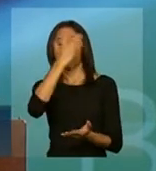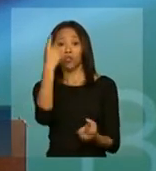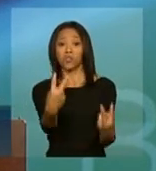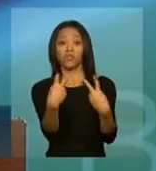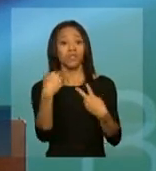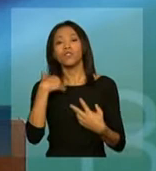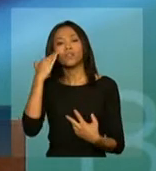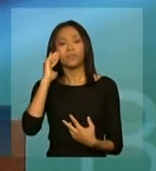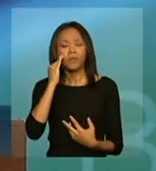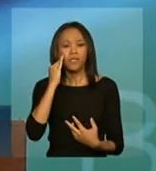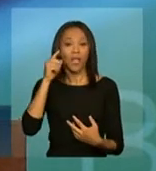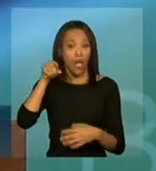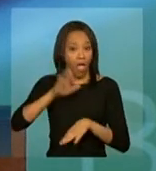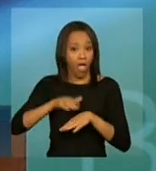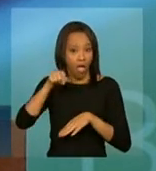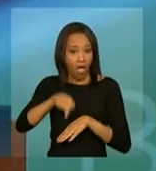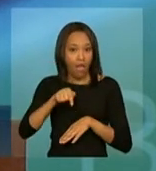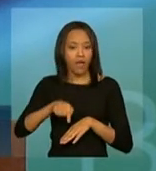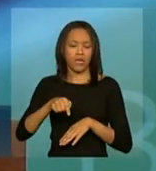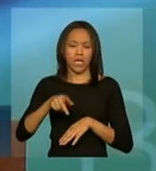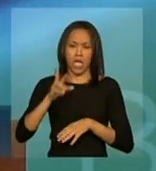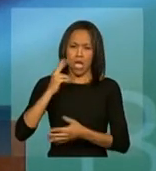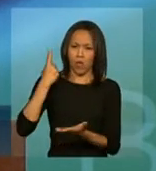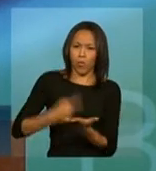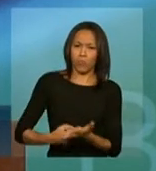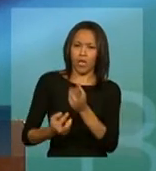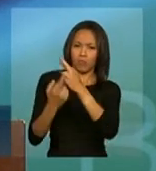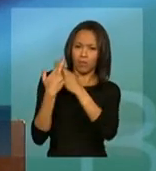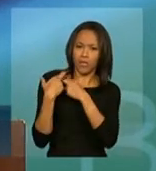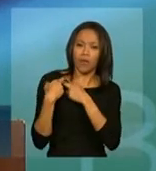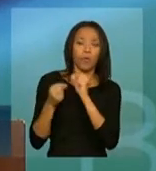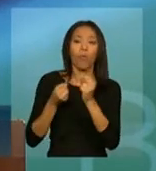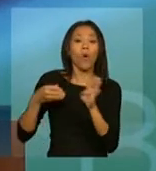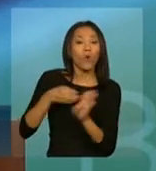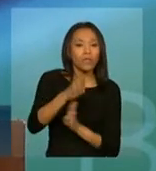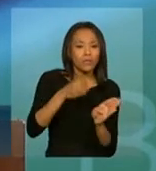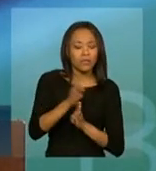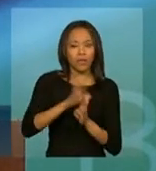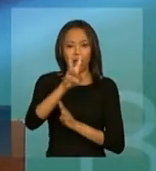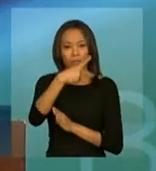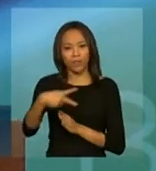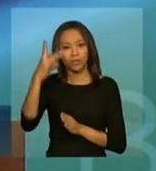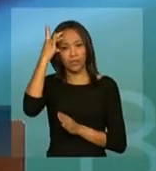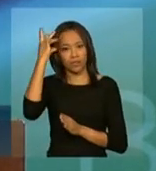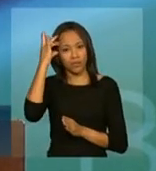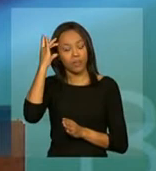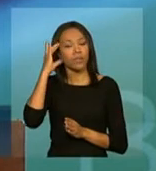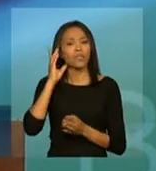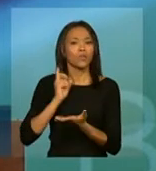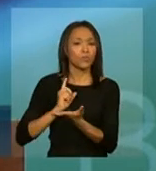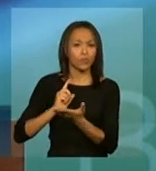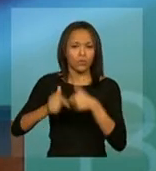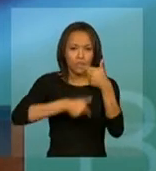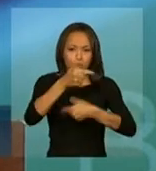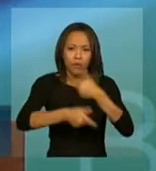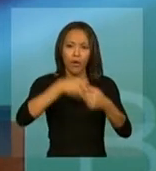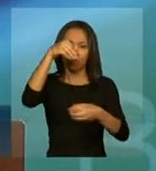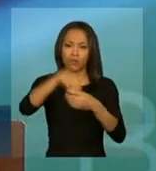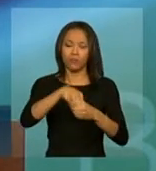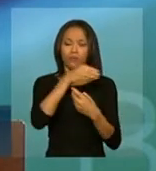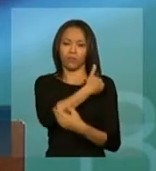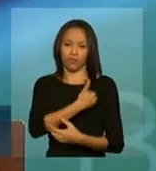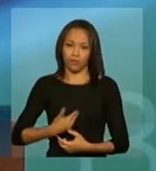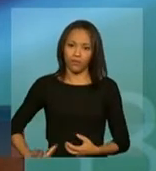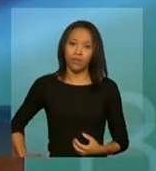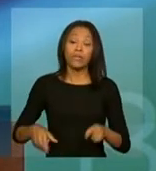ela competem responsabilidades críticas, como auxiliar a presidenta na coordenação e na integração das ações de governo, promovendo